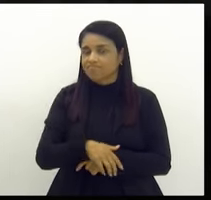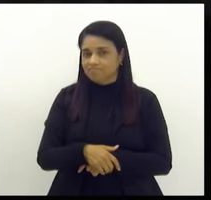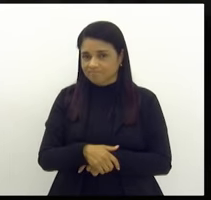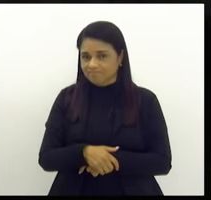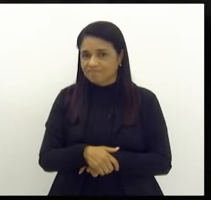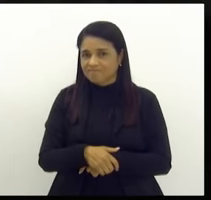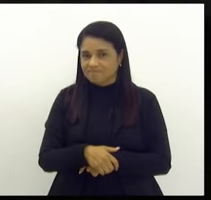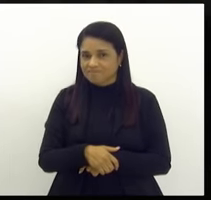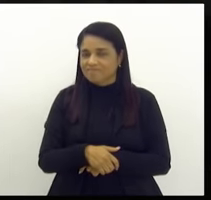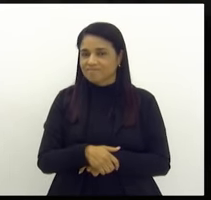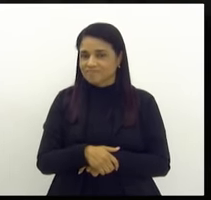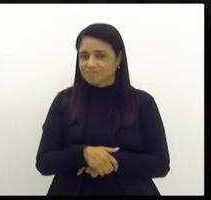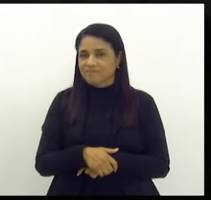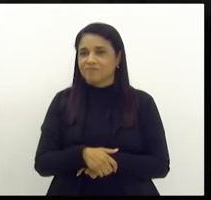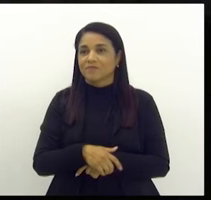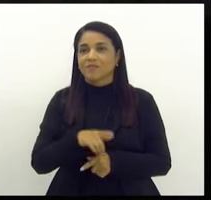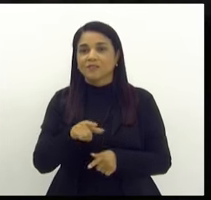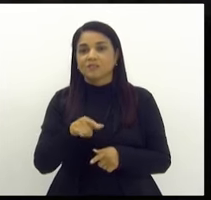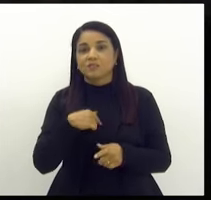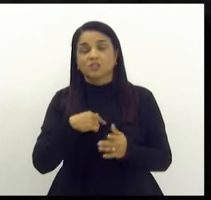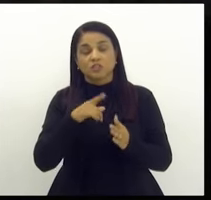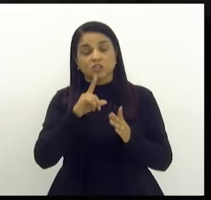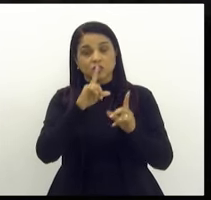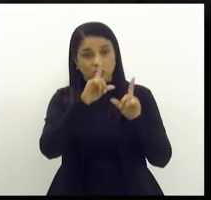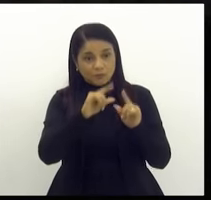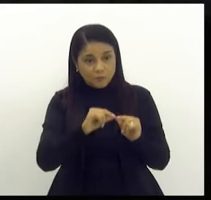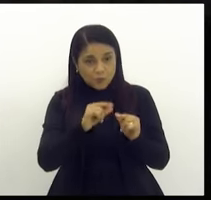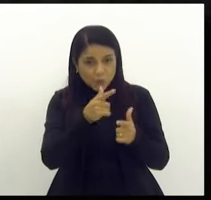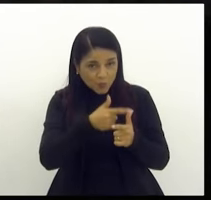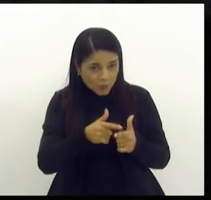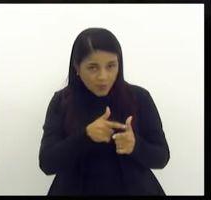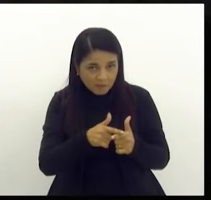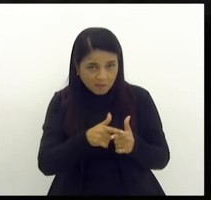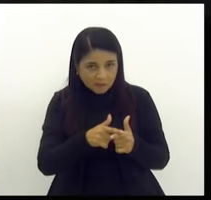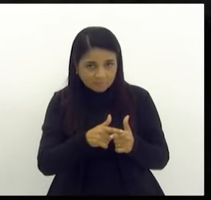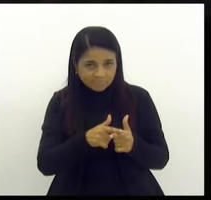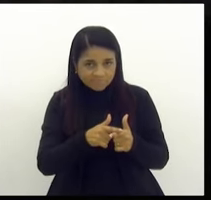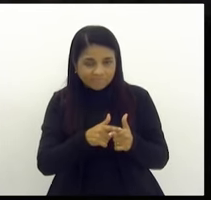isto menora o que tá na pauta menora o problema